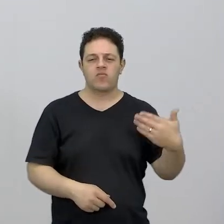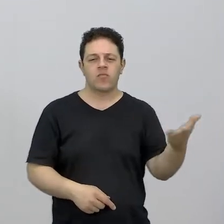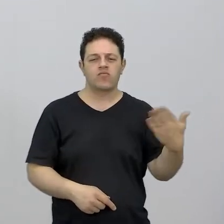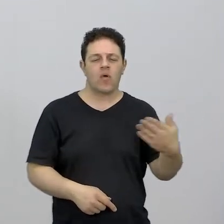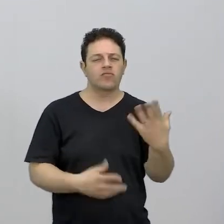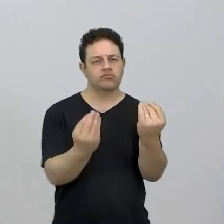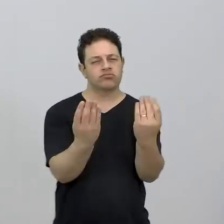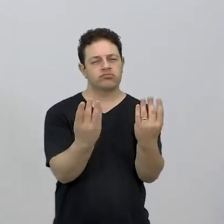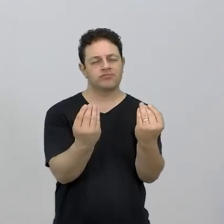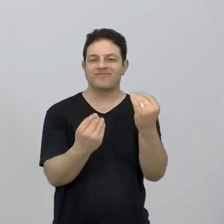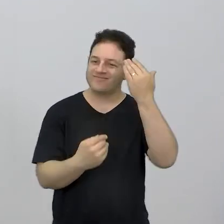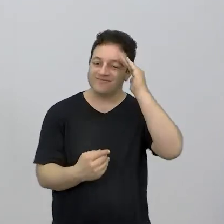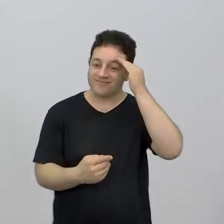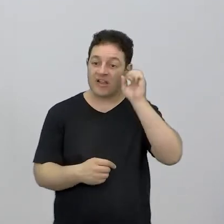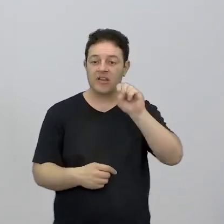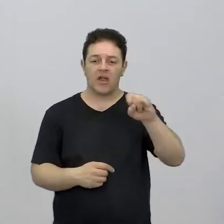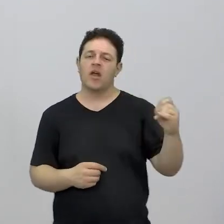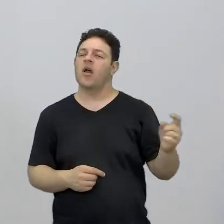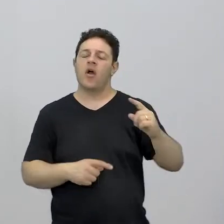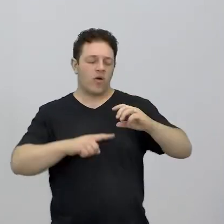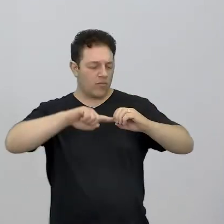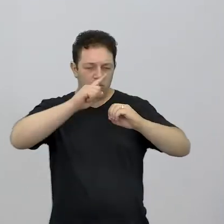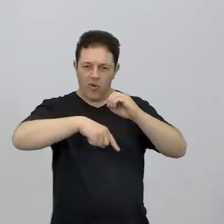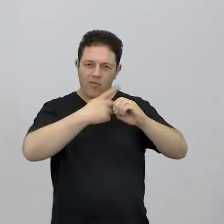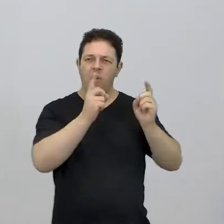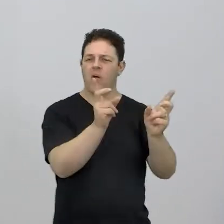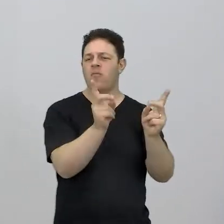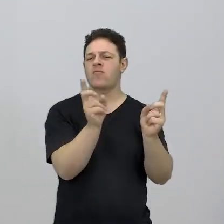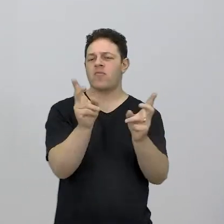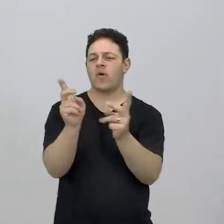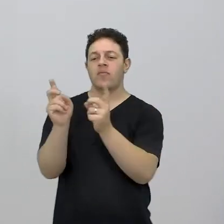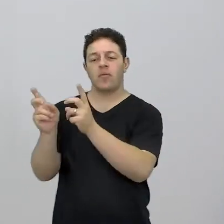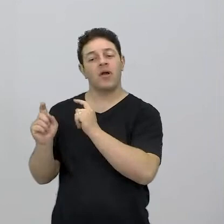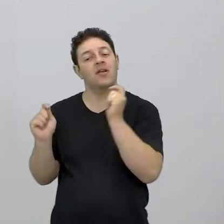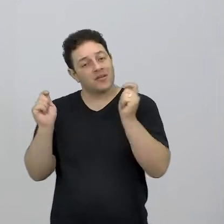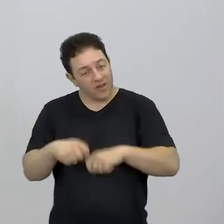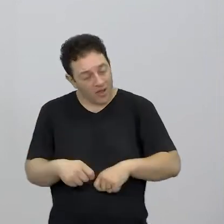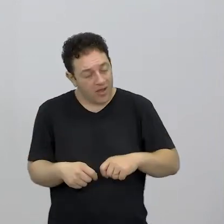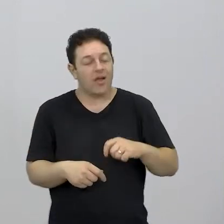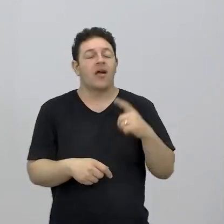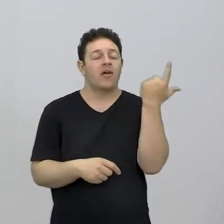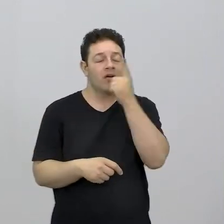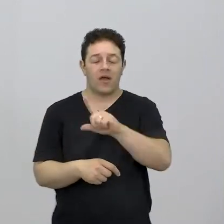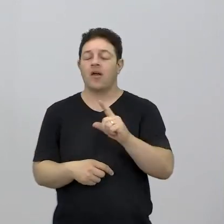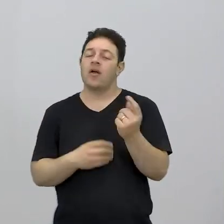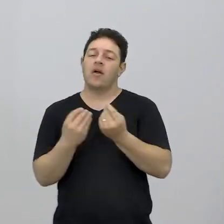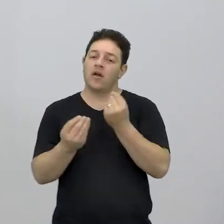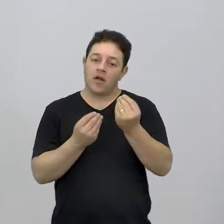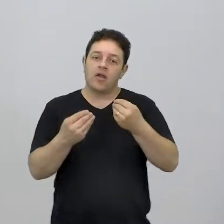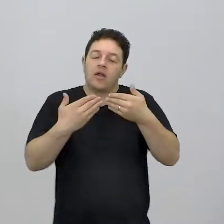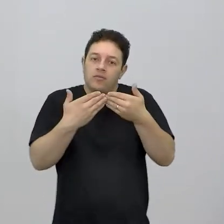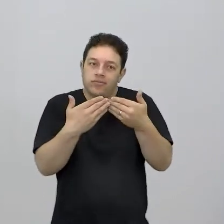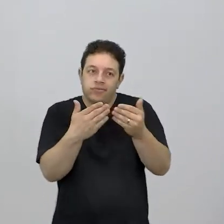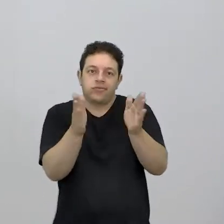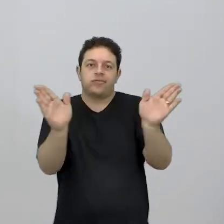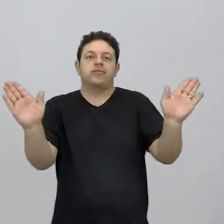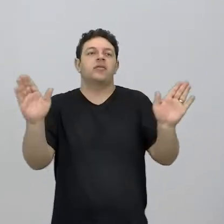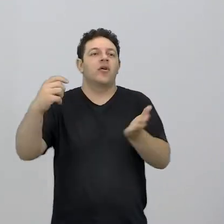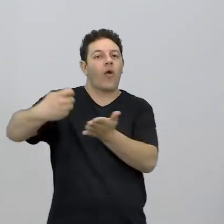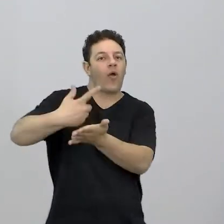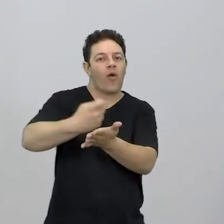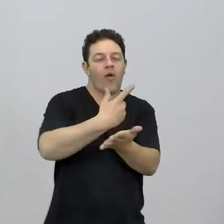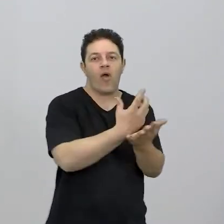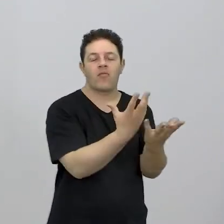escala, numa larga escala global que é capaz também de atingir um amplo mercado